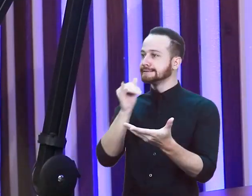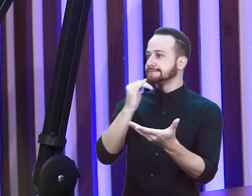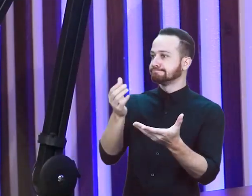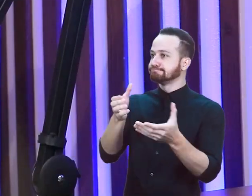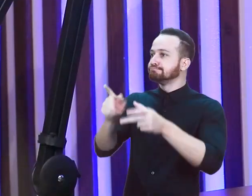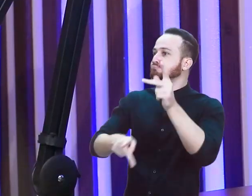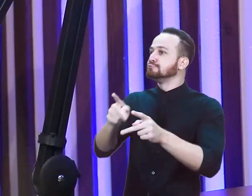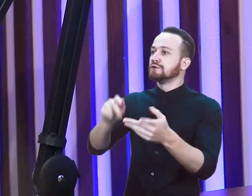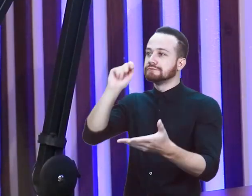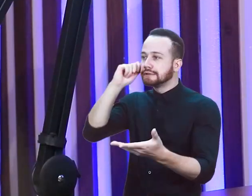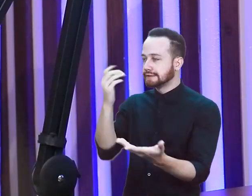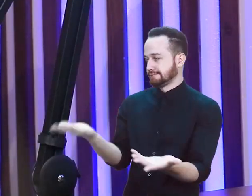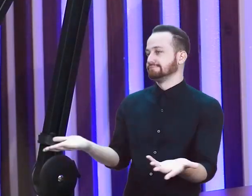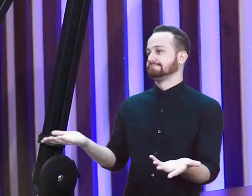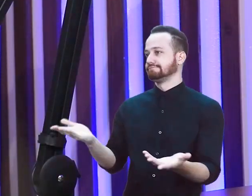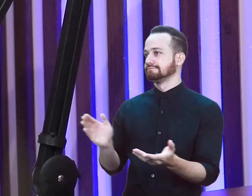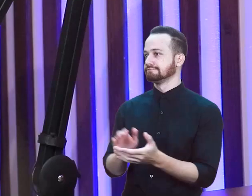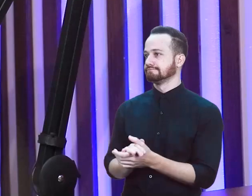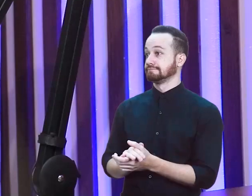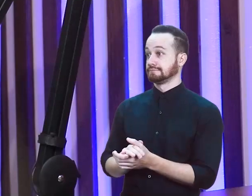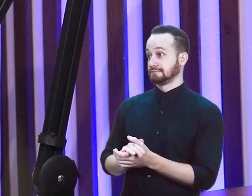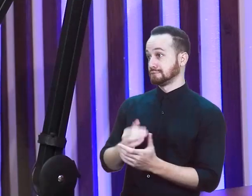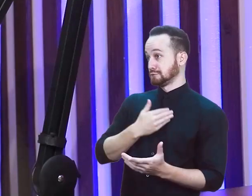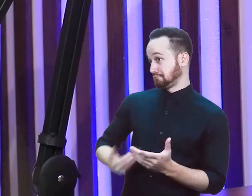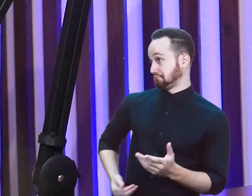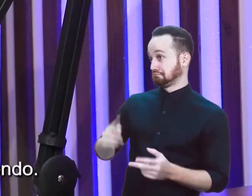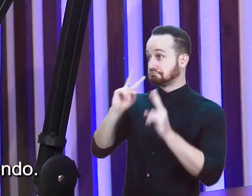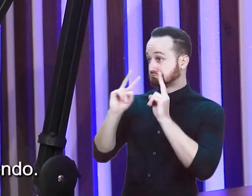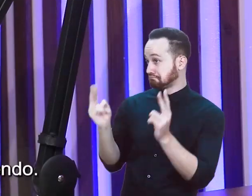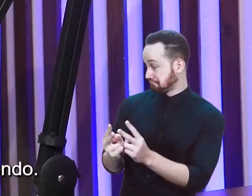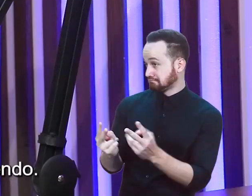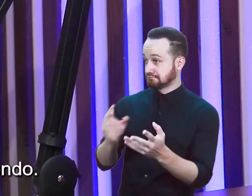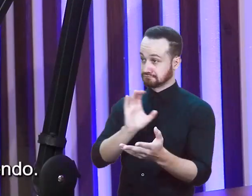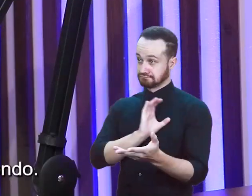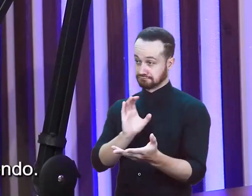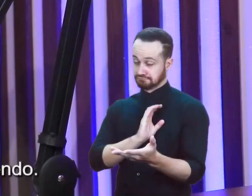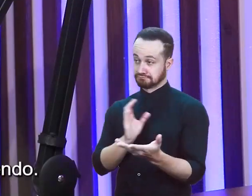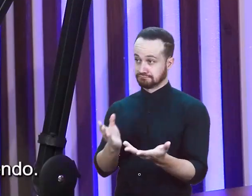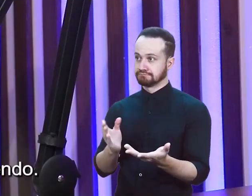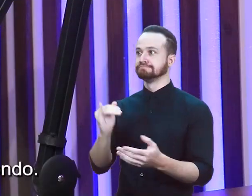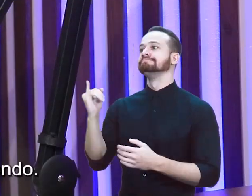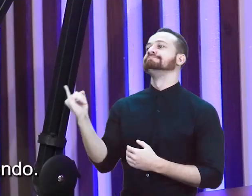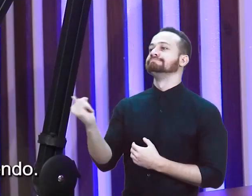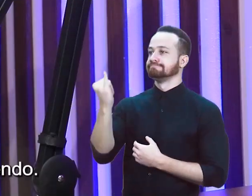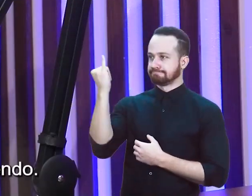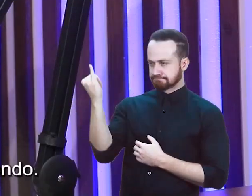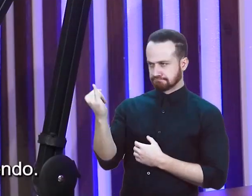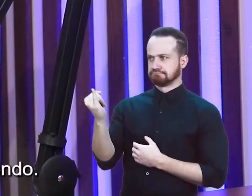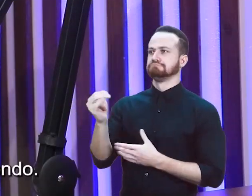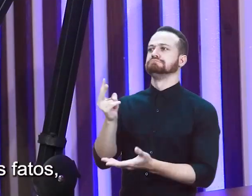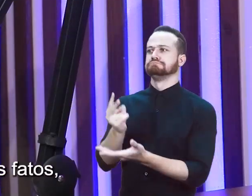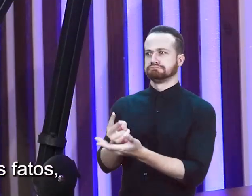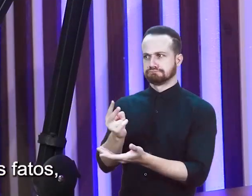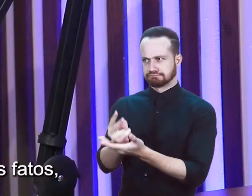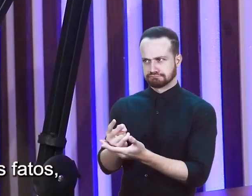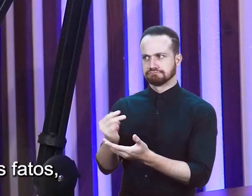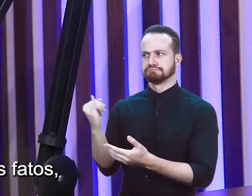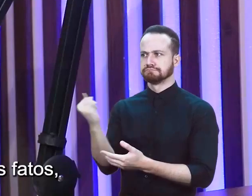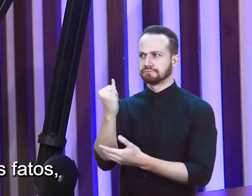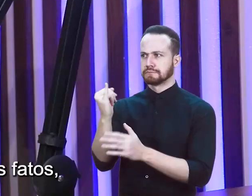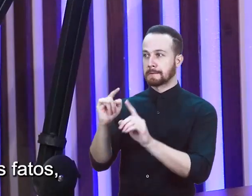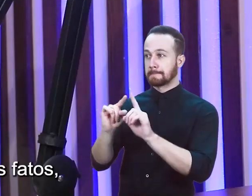com o povo preto, né? Ele é um reconhecimento. Então ela foi fundamental, continua sendo. E aí